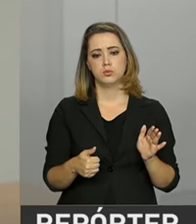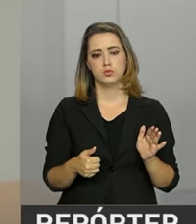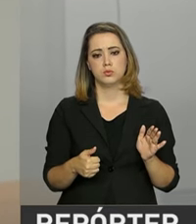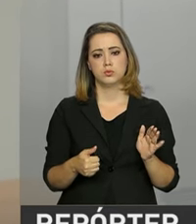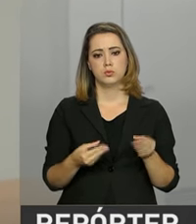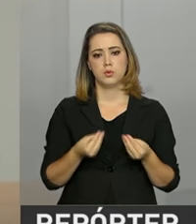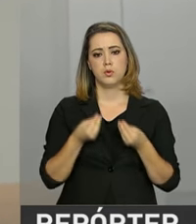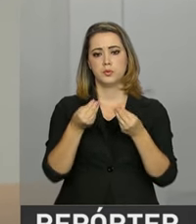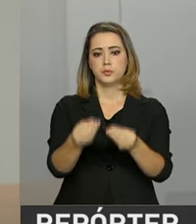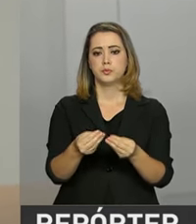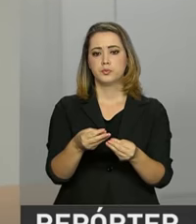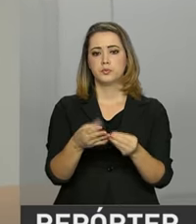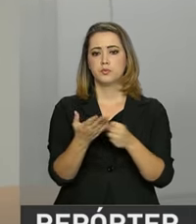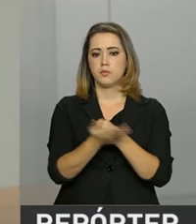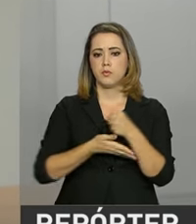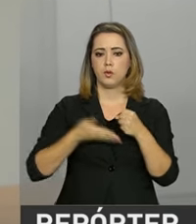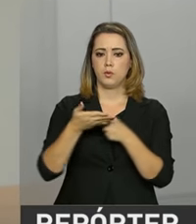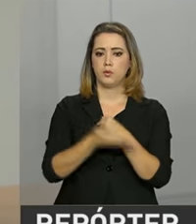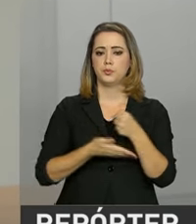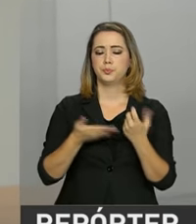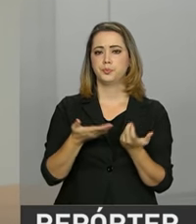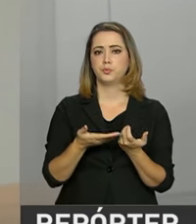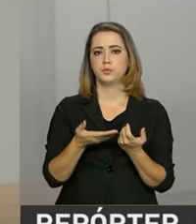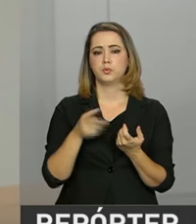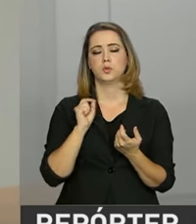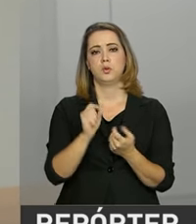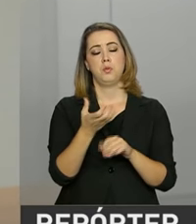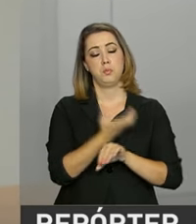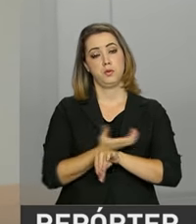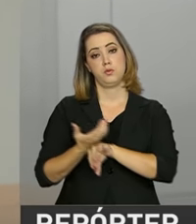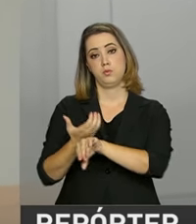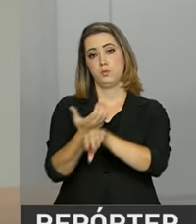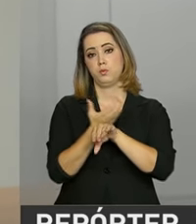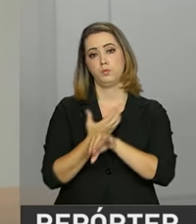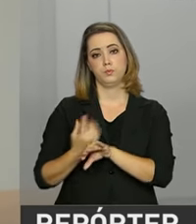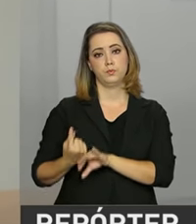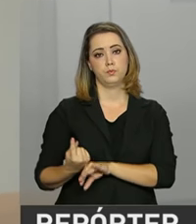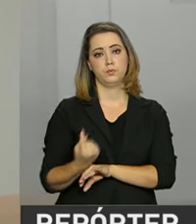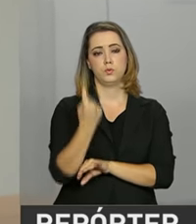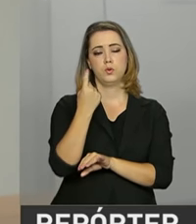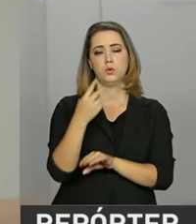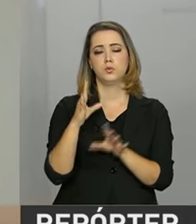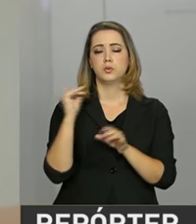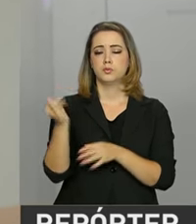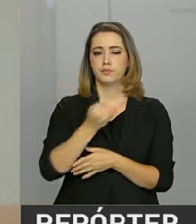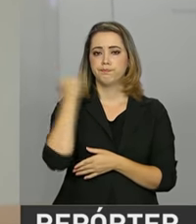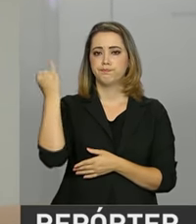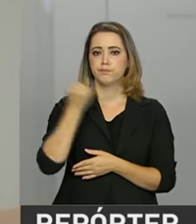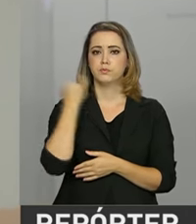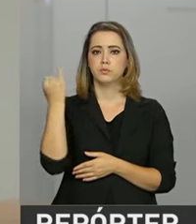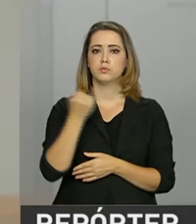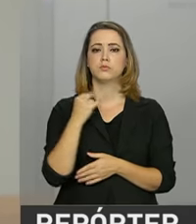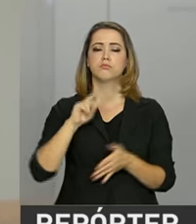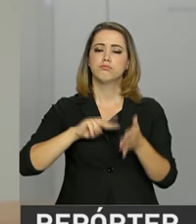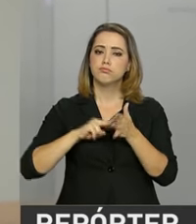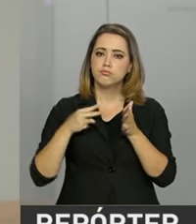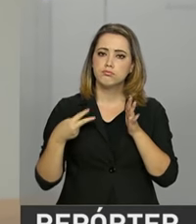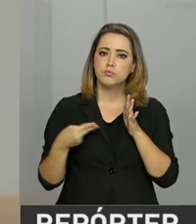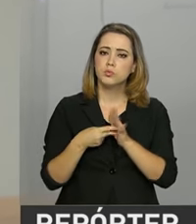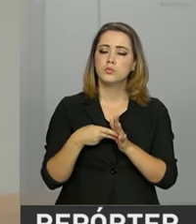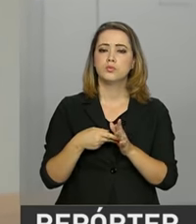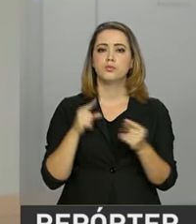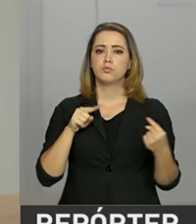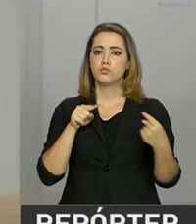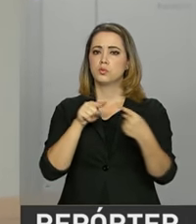legando para a Base Nacional Comum Curricular uma essência ainda mais significativa do